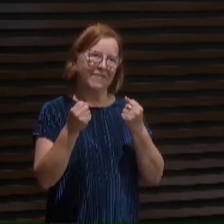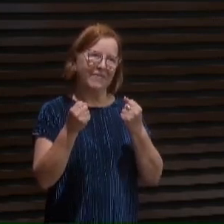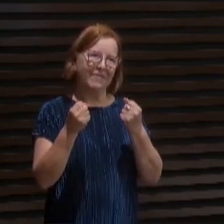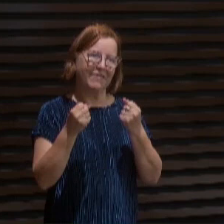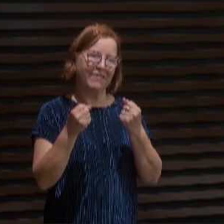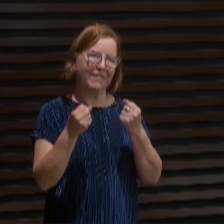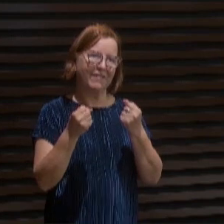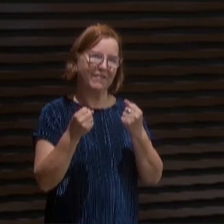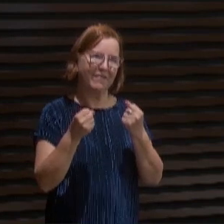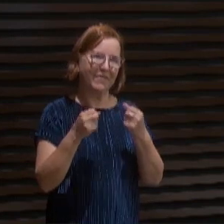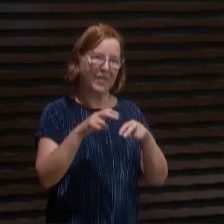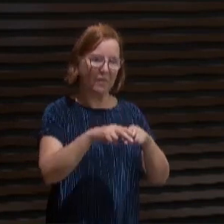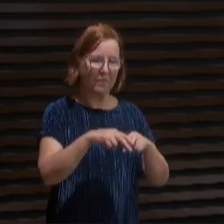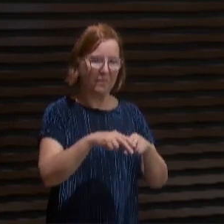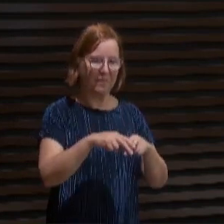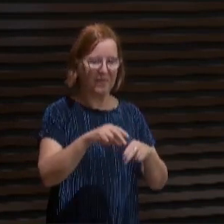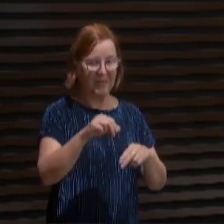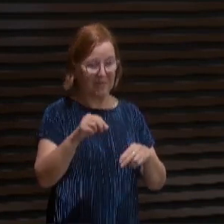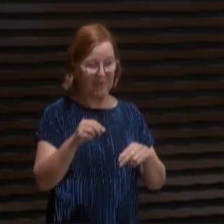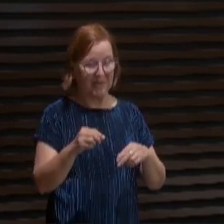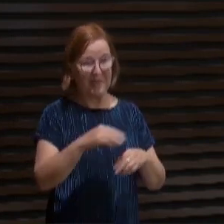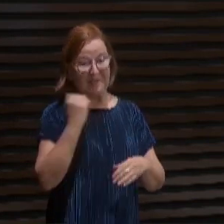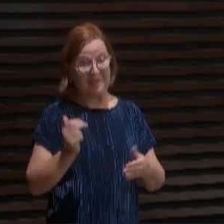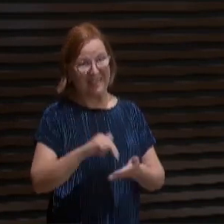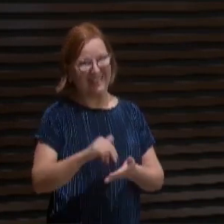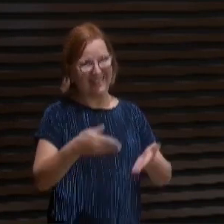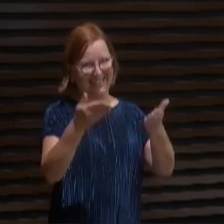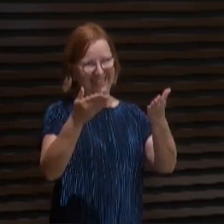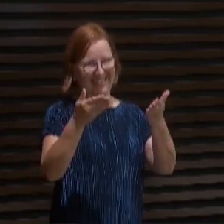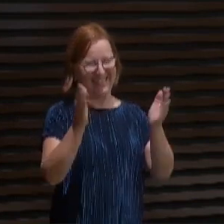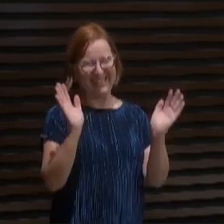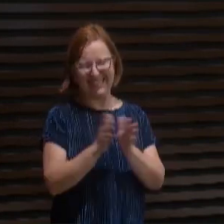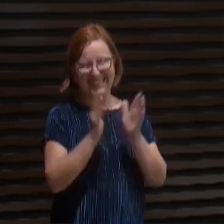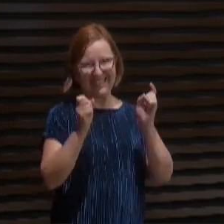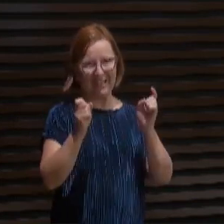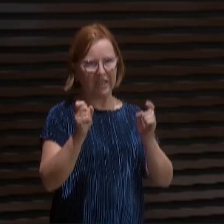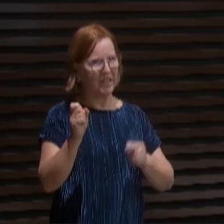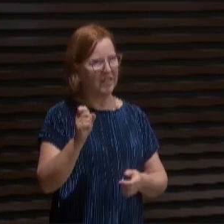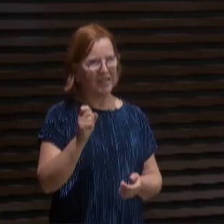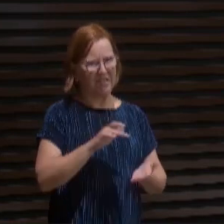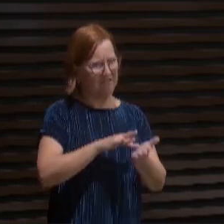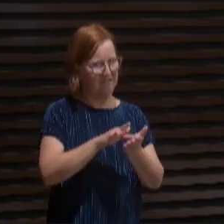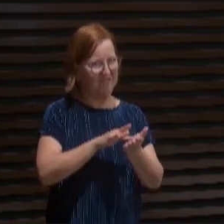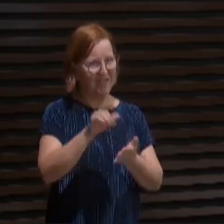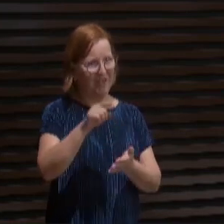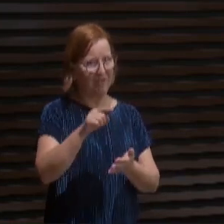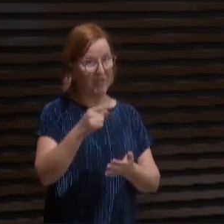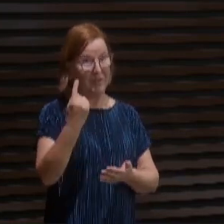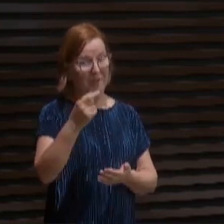por aquela que morreu e ressuscitou. Amém. Então, não tente fingir que você é